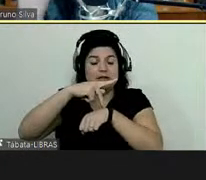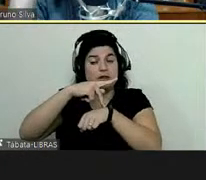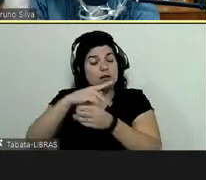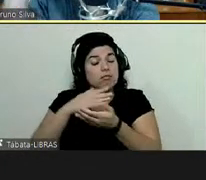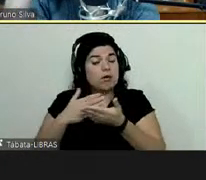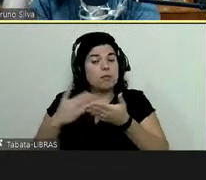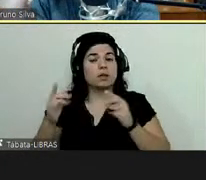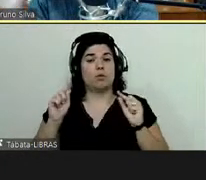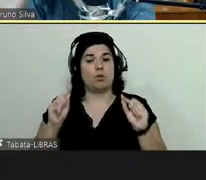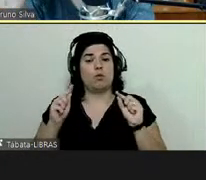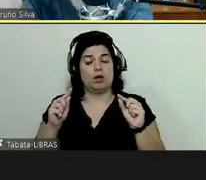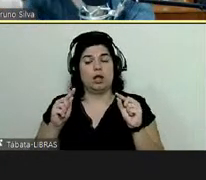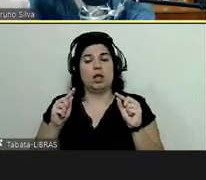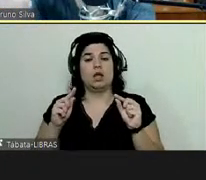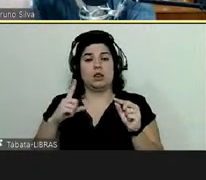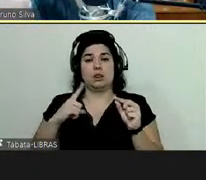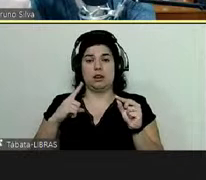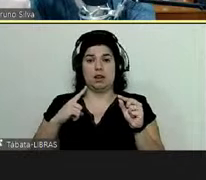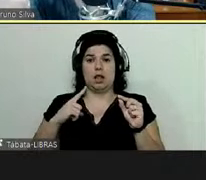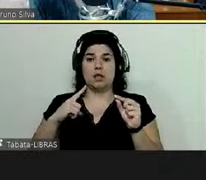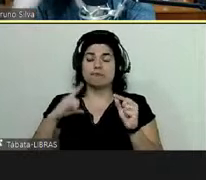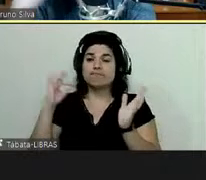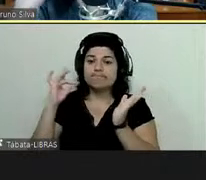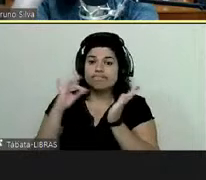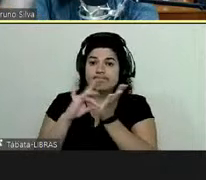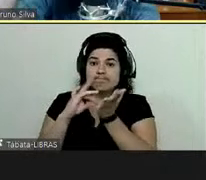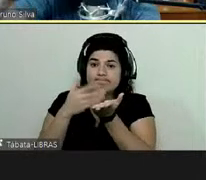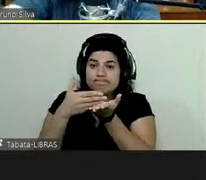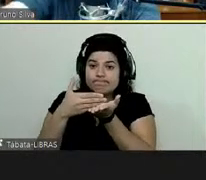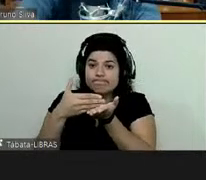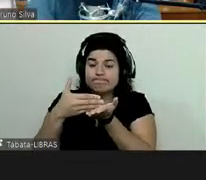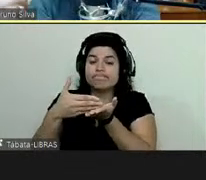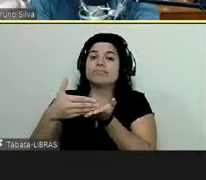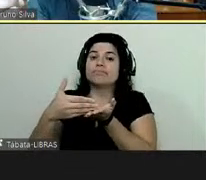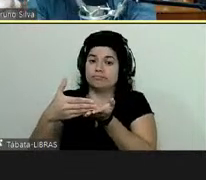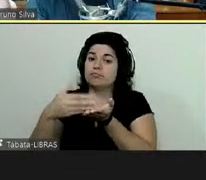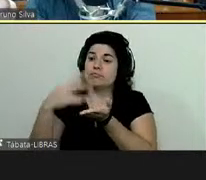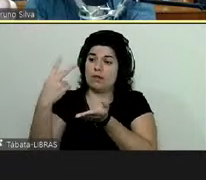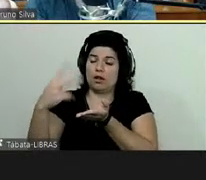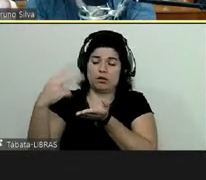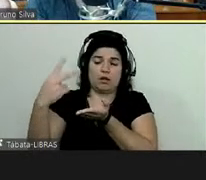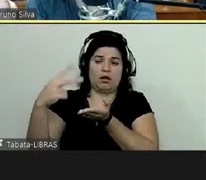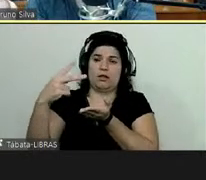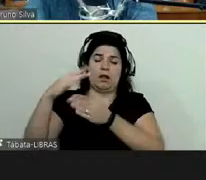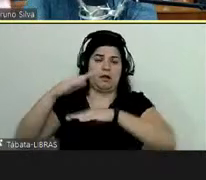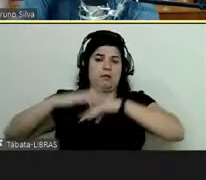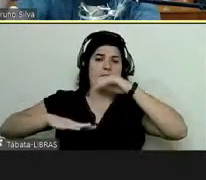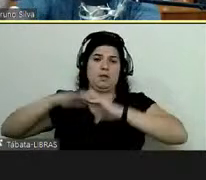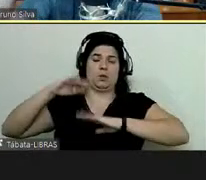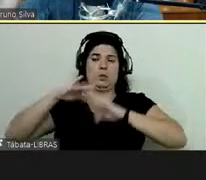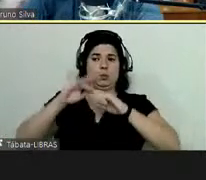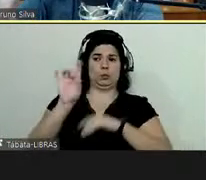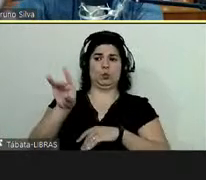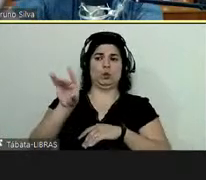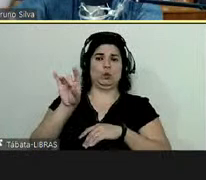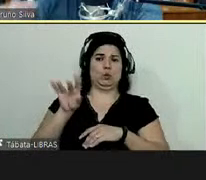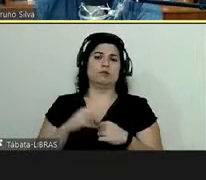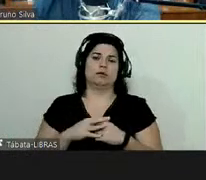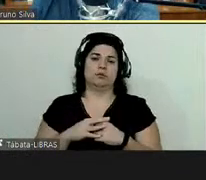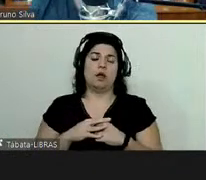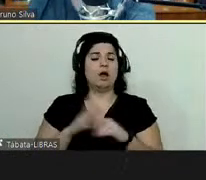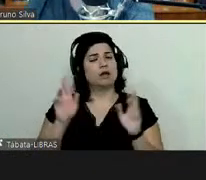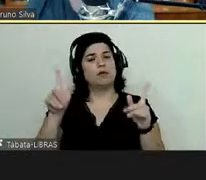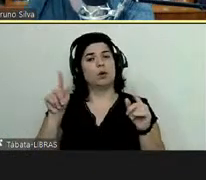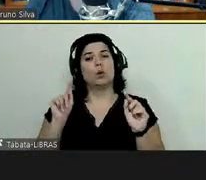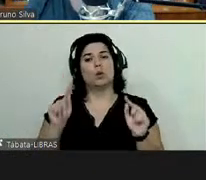autonomia originária editores mantiveram a autonomia originário é diferente